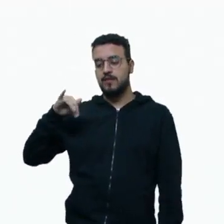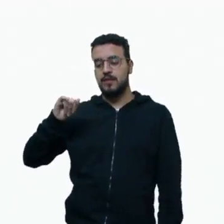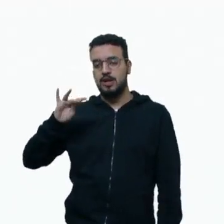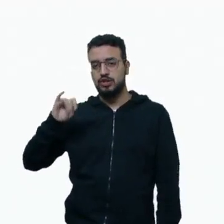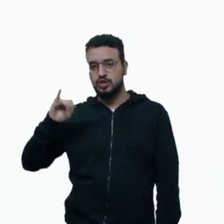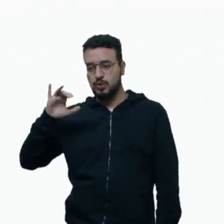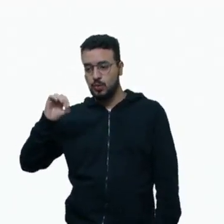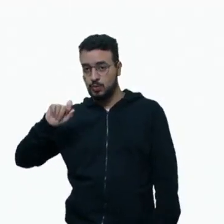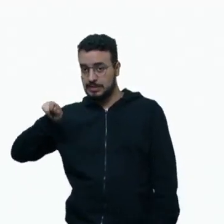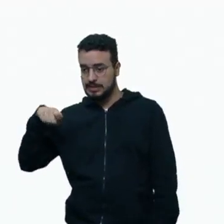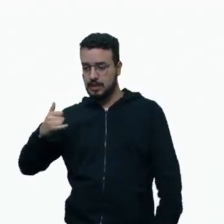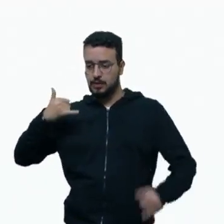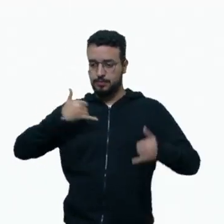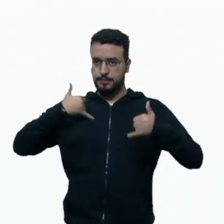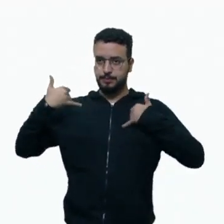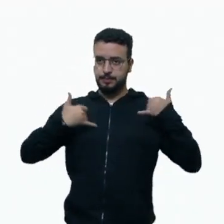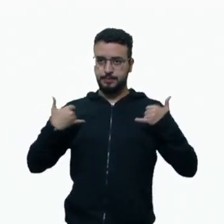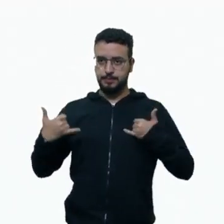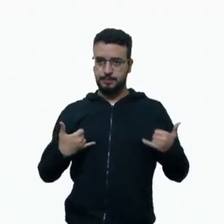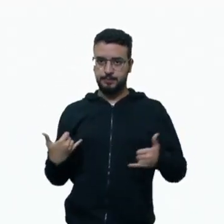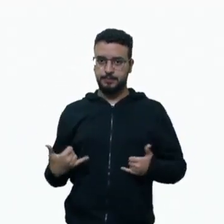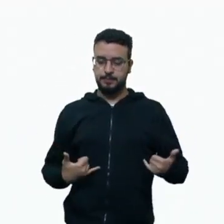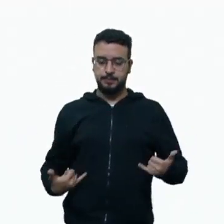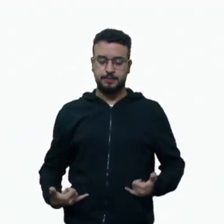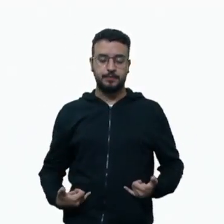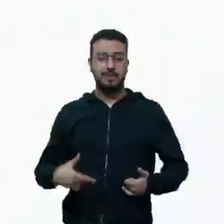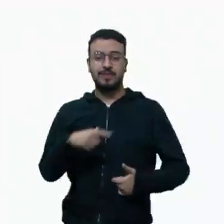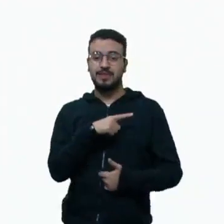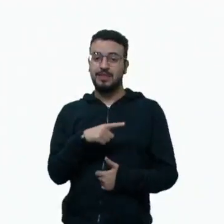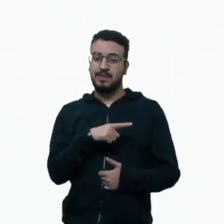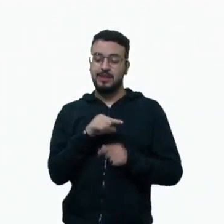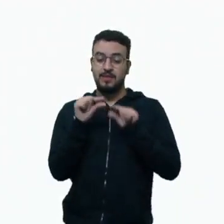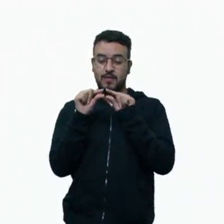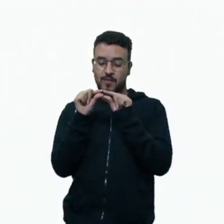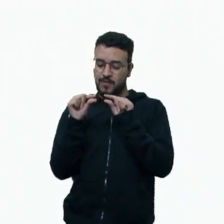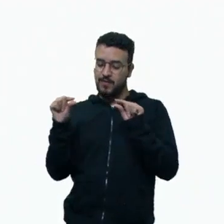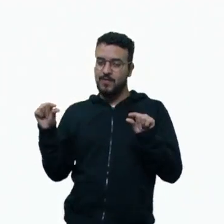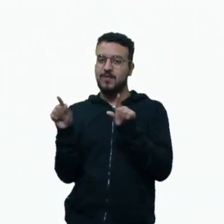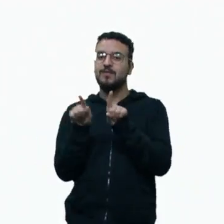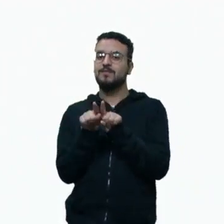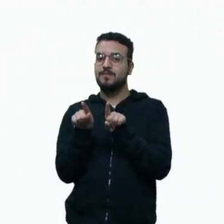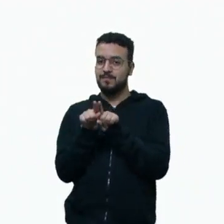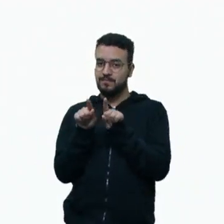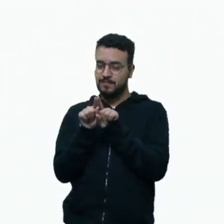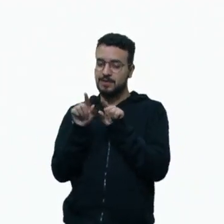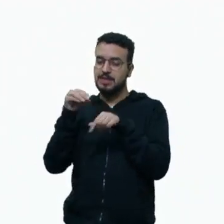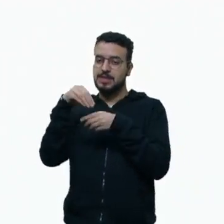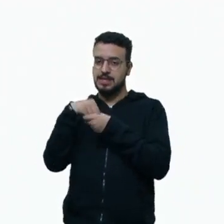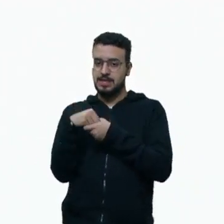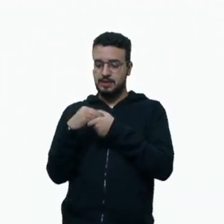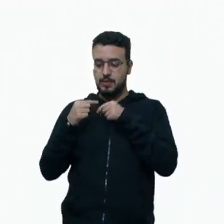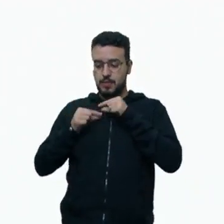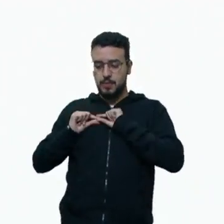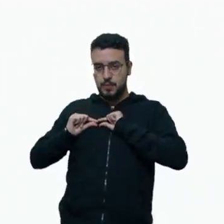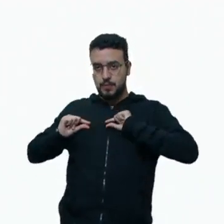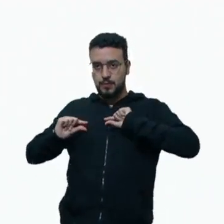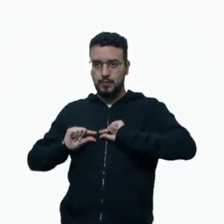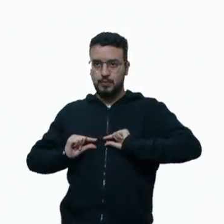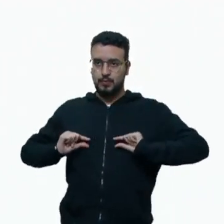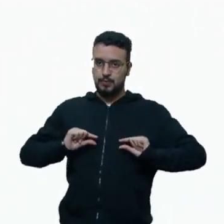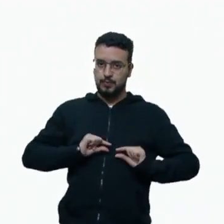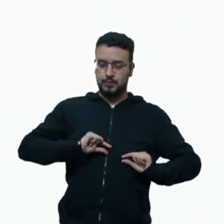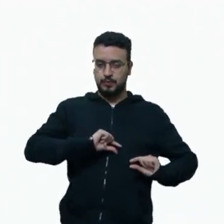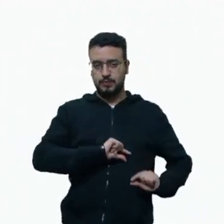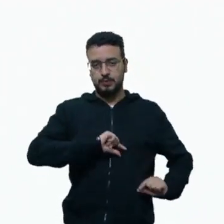vasos linfáticos de vários tecidos e órgãos, linfáticos no caso, e ele ajuda a manter o